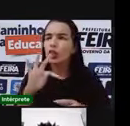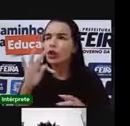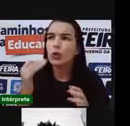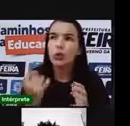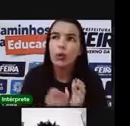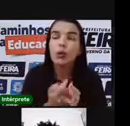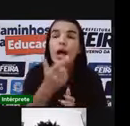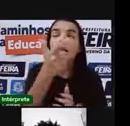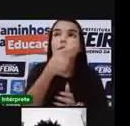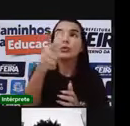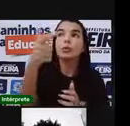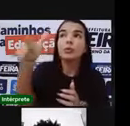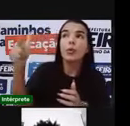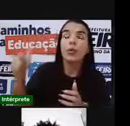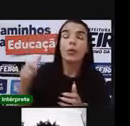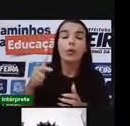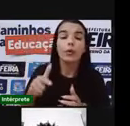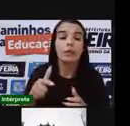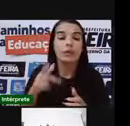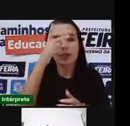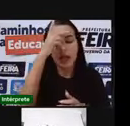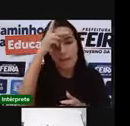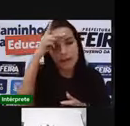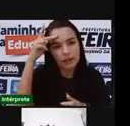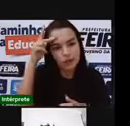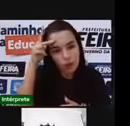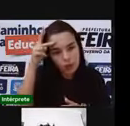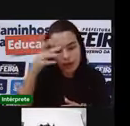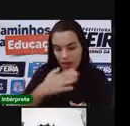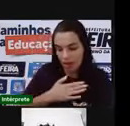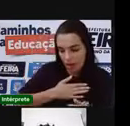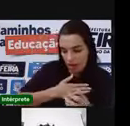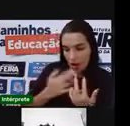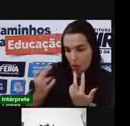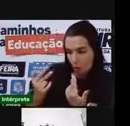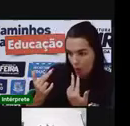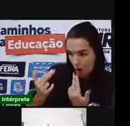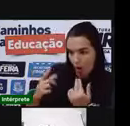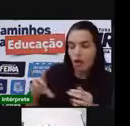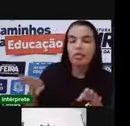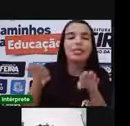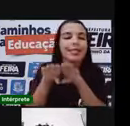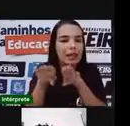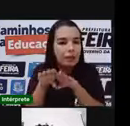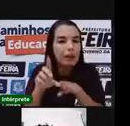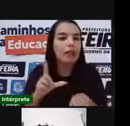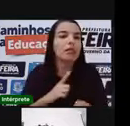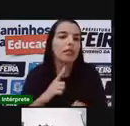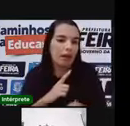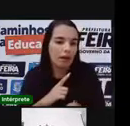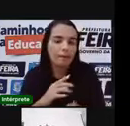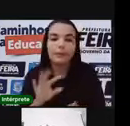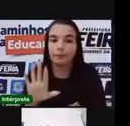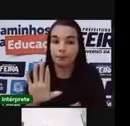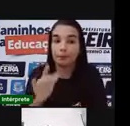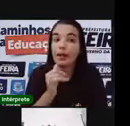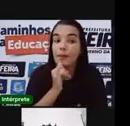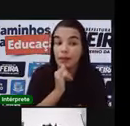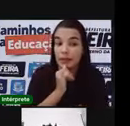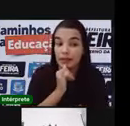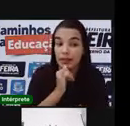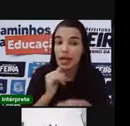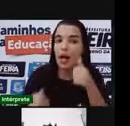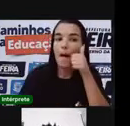outras pessoas, como eu, também têm, não é? Por exemplo, as